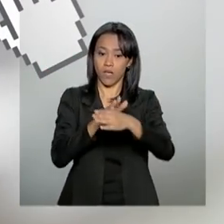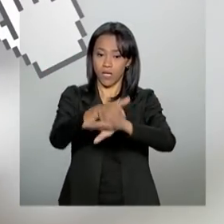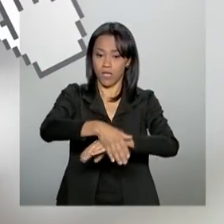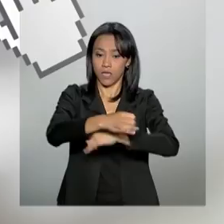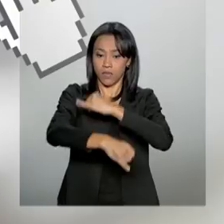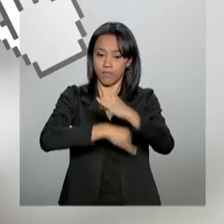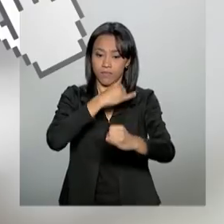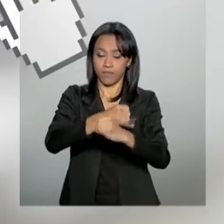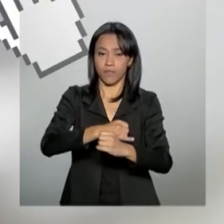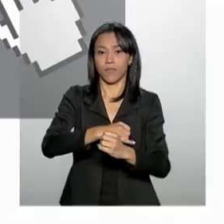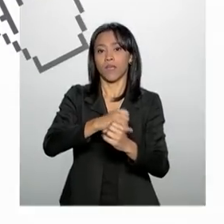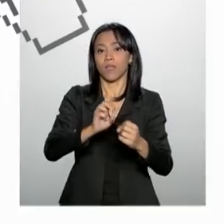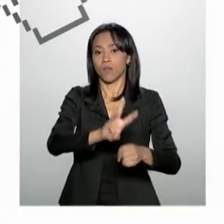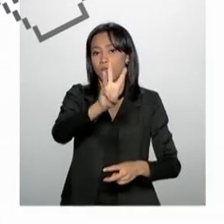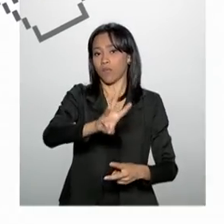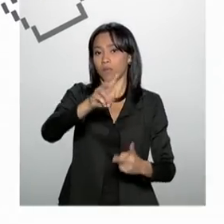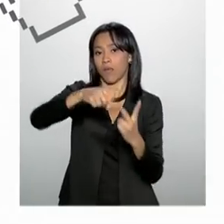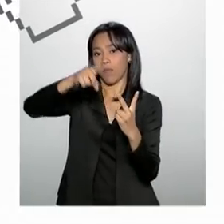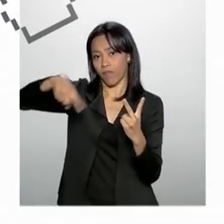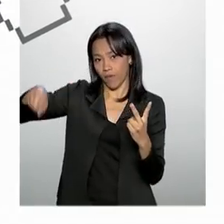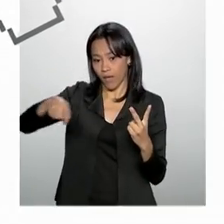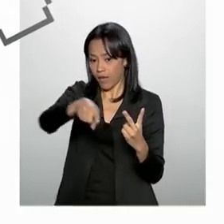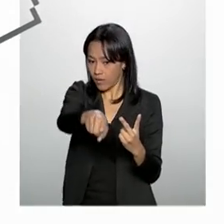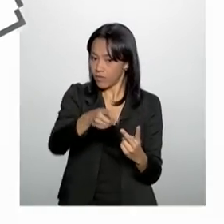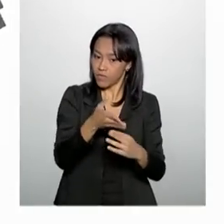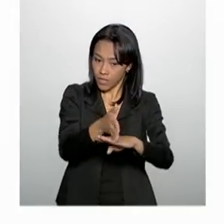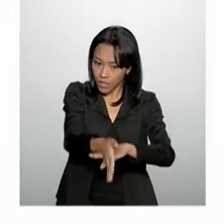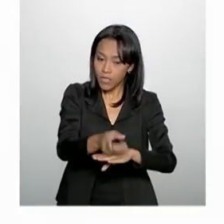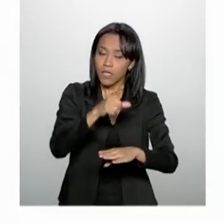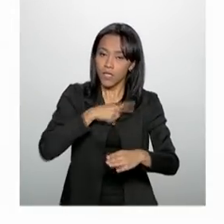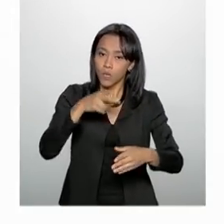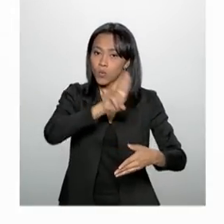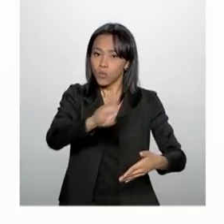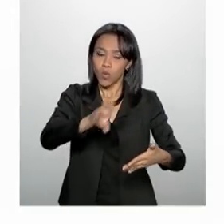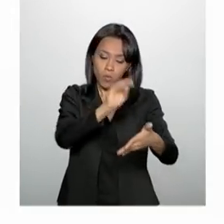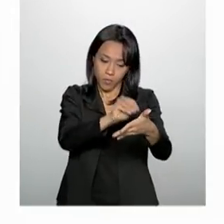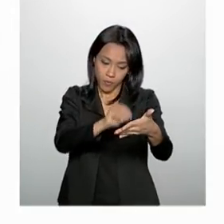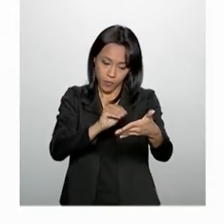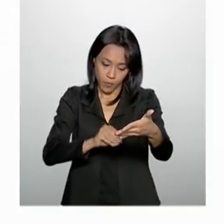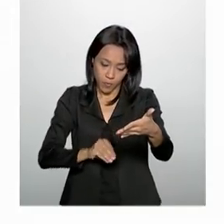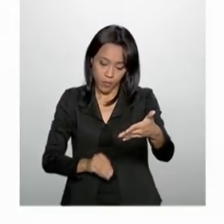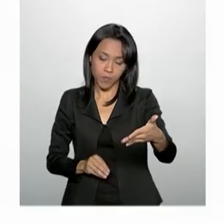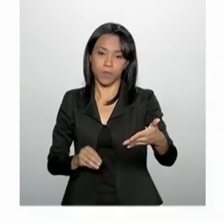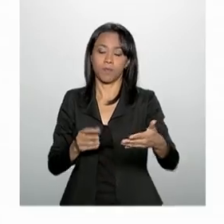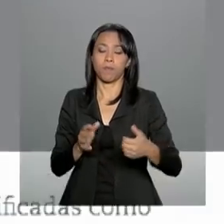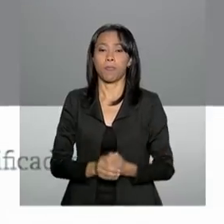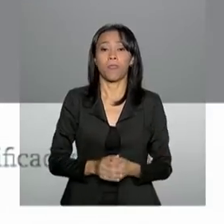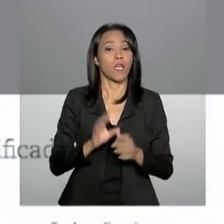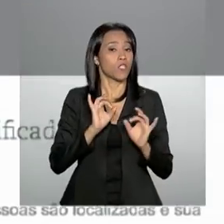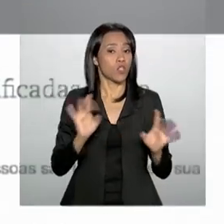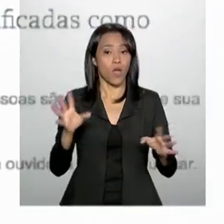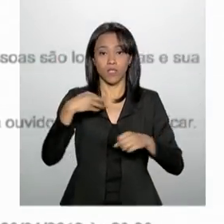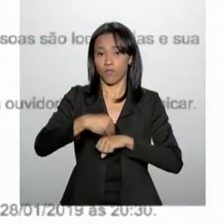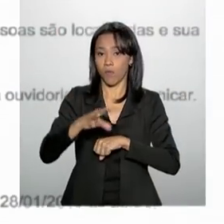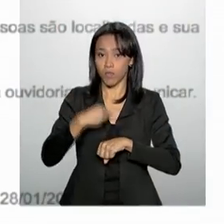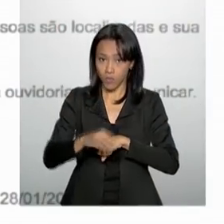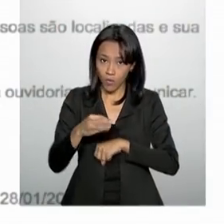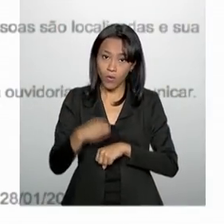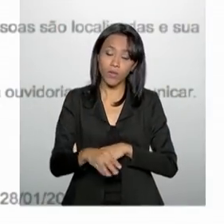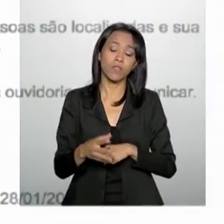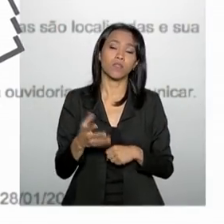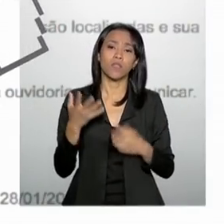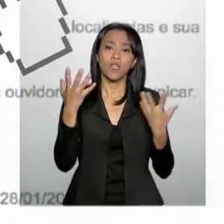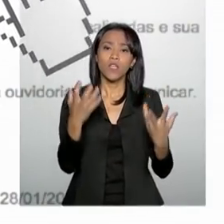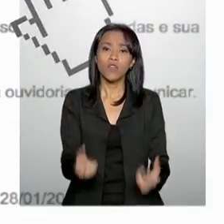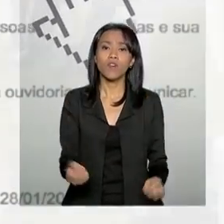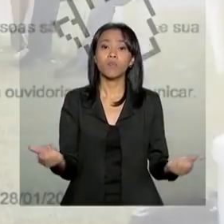e também da Defesa Civil e colocada fixada nessa Estação do Conhecimento. Bom, são essas as informações que nós tivemos agora há pouco, e nós